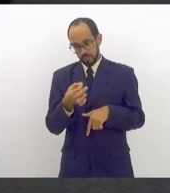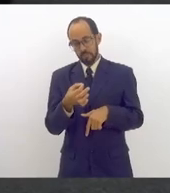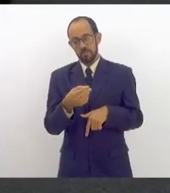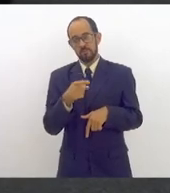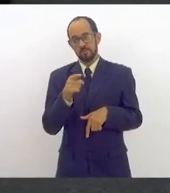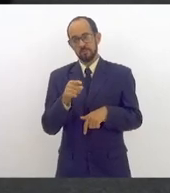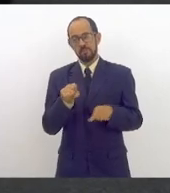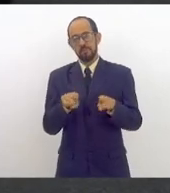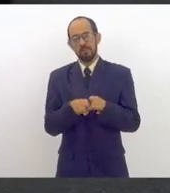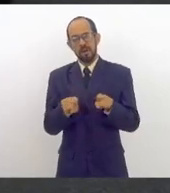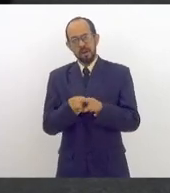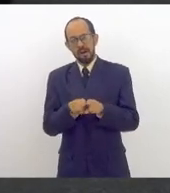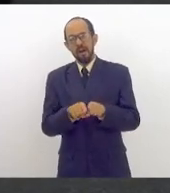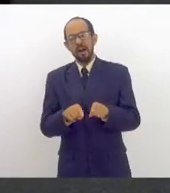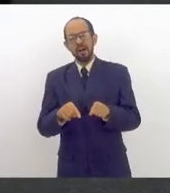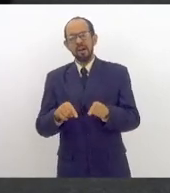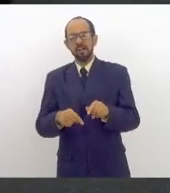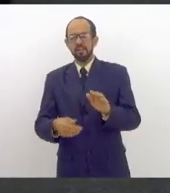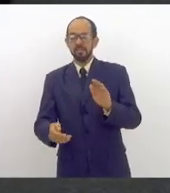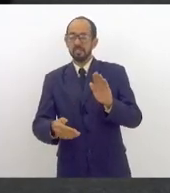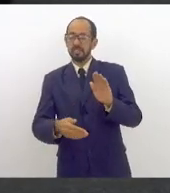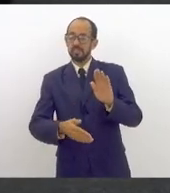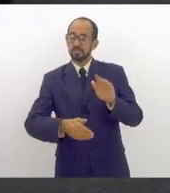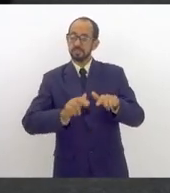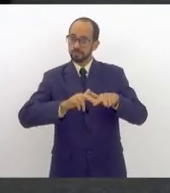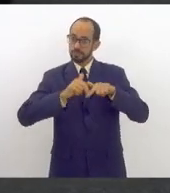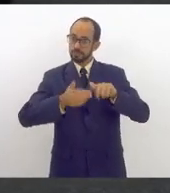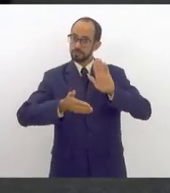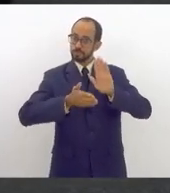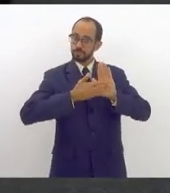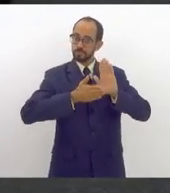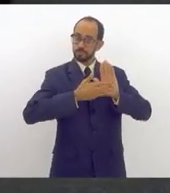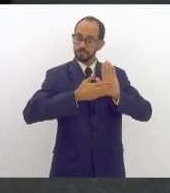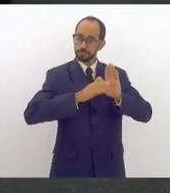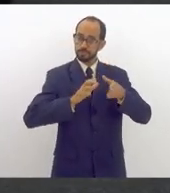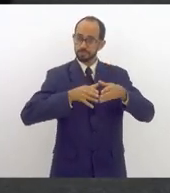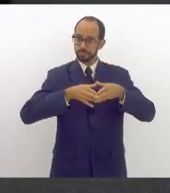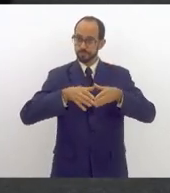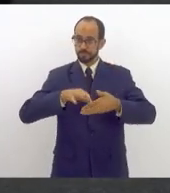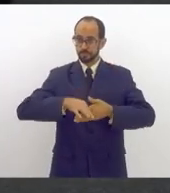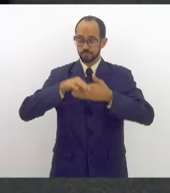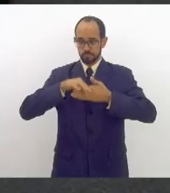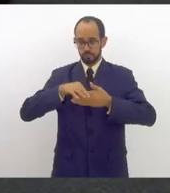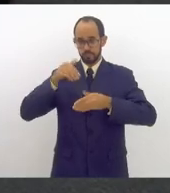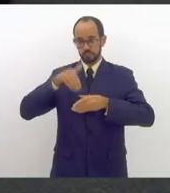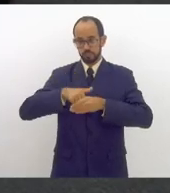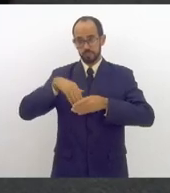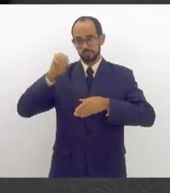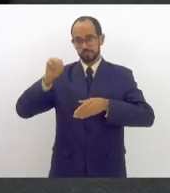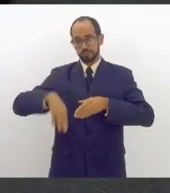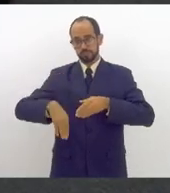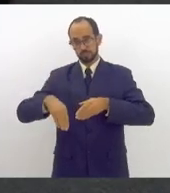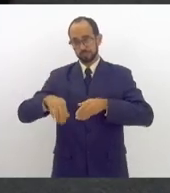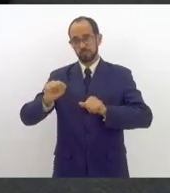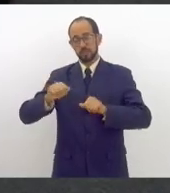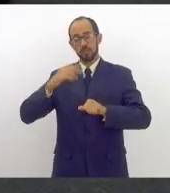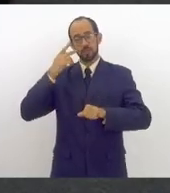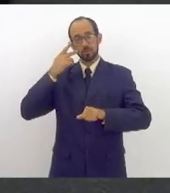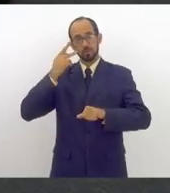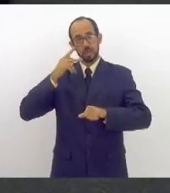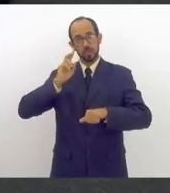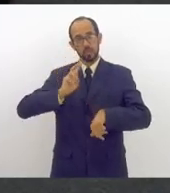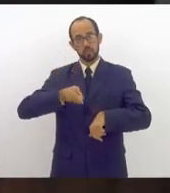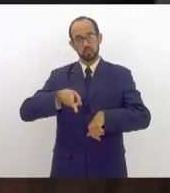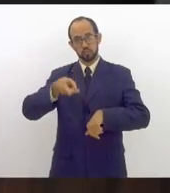e para honrar o acordo no Colégio de Líderes, estou votando favorável ao prosseguimento da